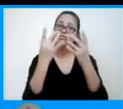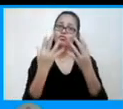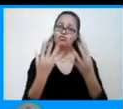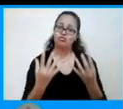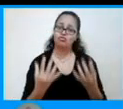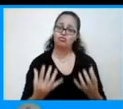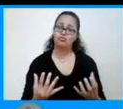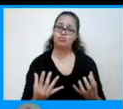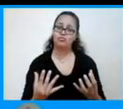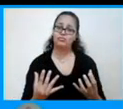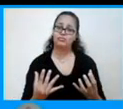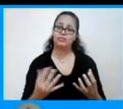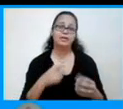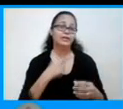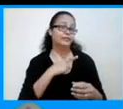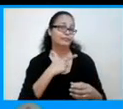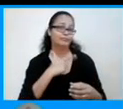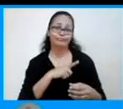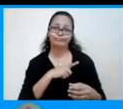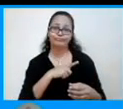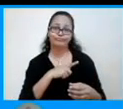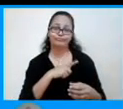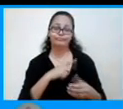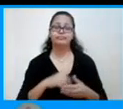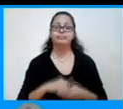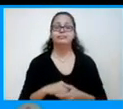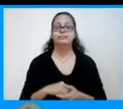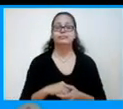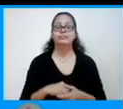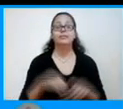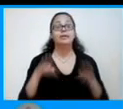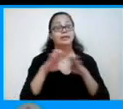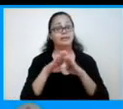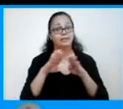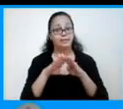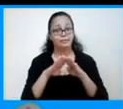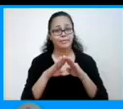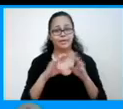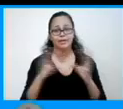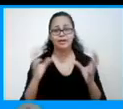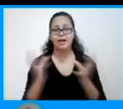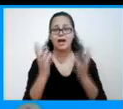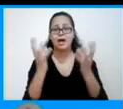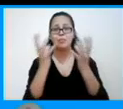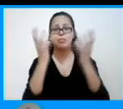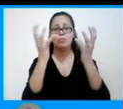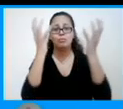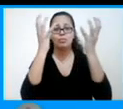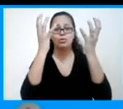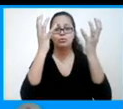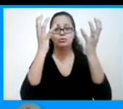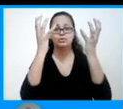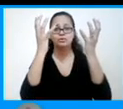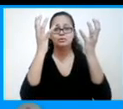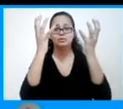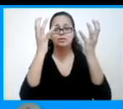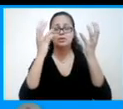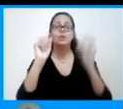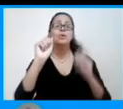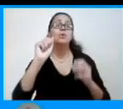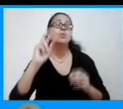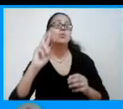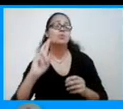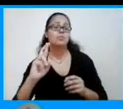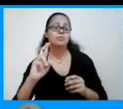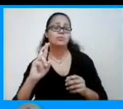da chuva não vai ter contato direto com o solo, certo? E também a poluição atmosférica, né, ela faz com que